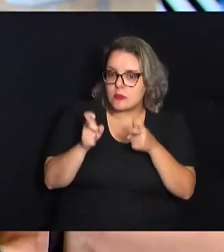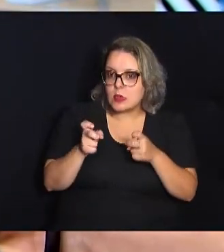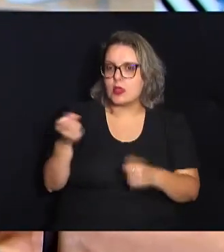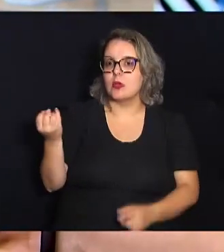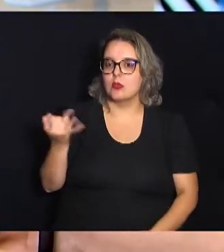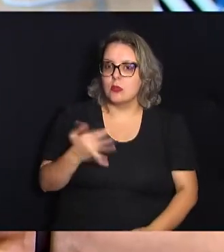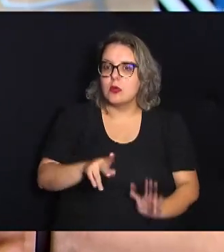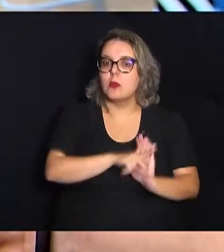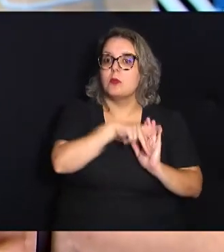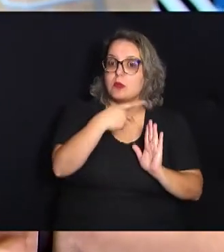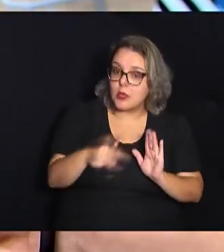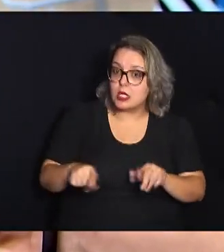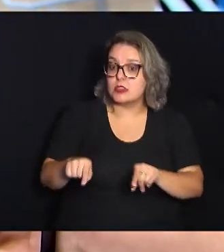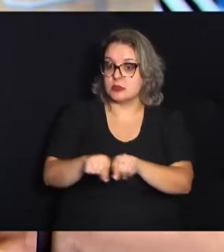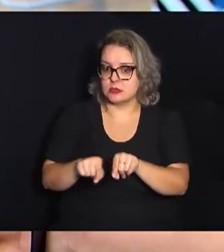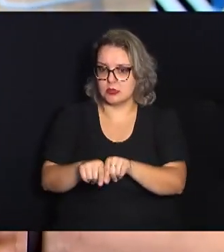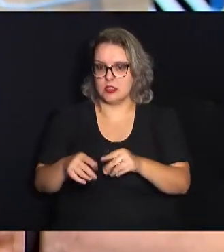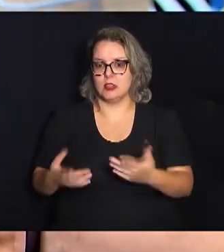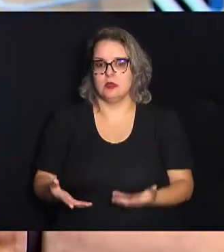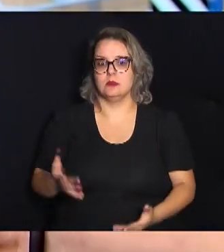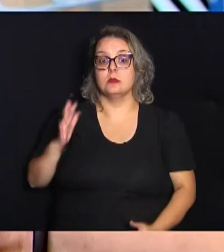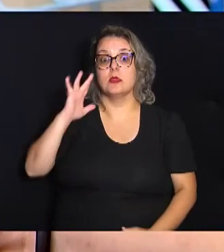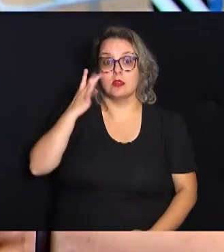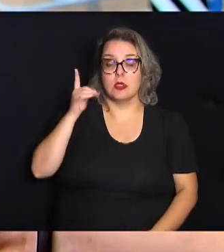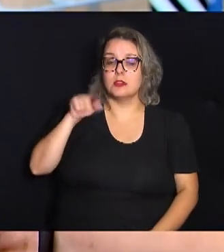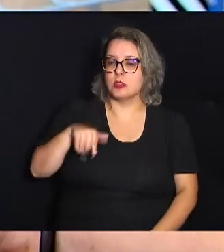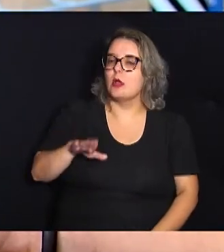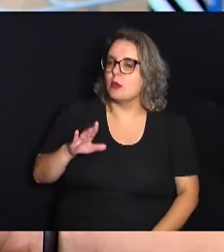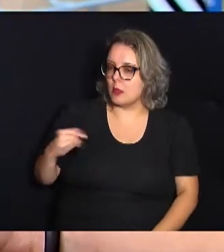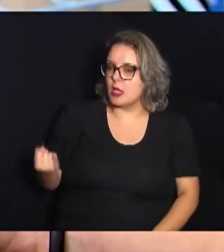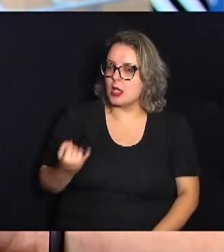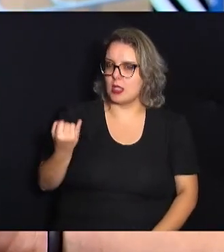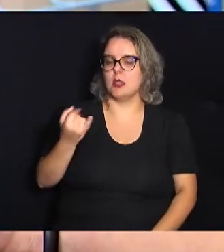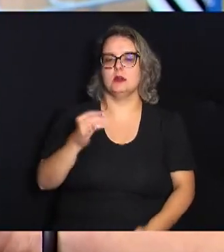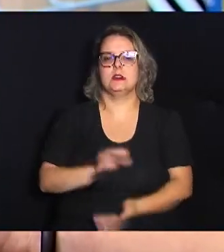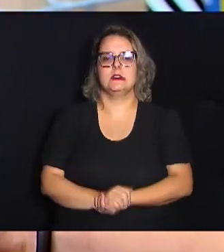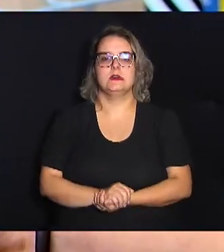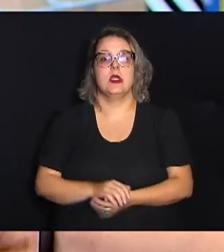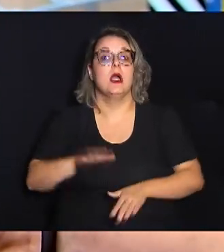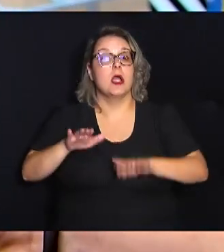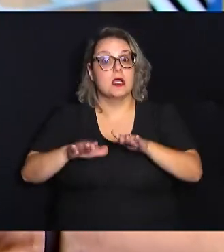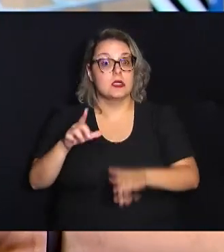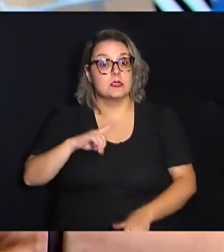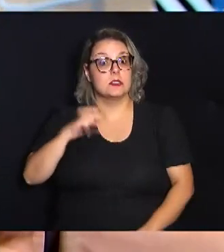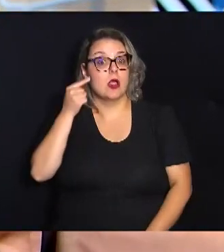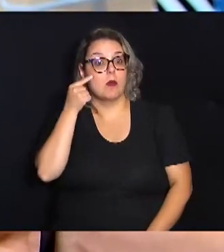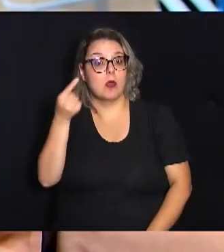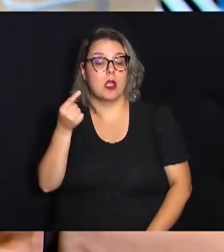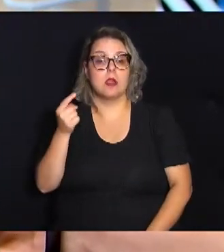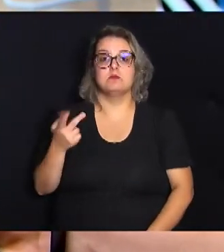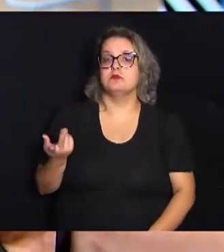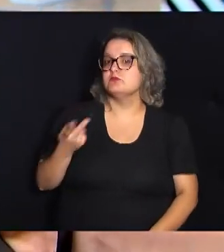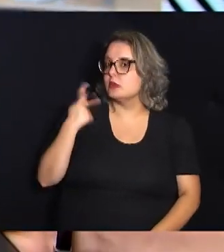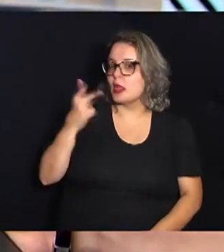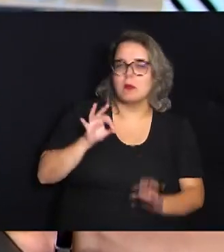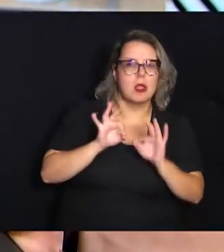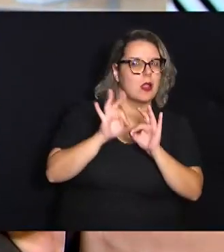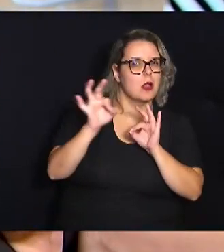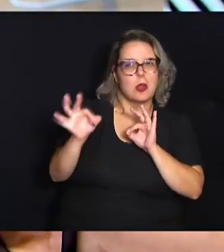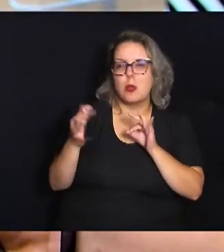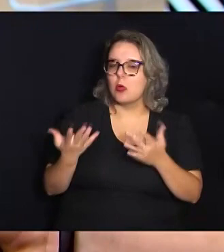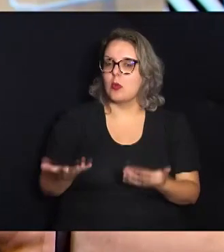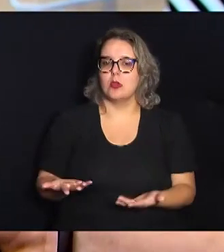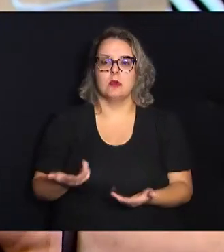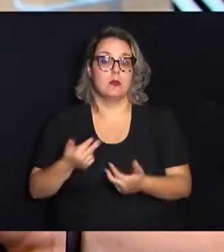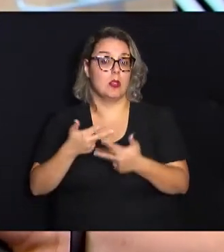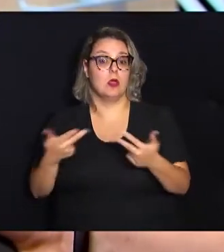fazem parte disso também. Eu acho que isso é o mais importante. Às vezes eles têm uma ideia de que a política é uma coisa que está distante deles, ou que é uma